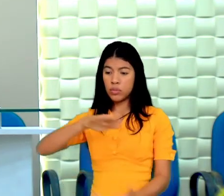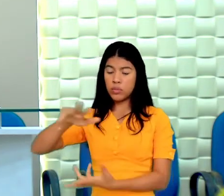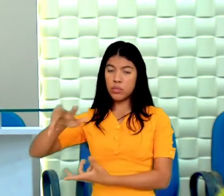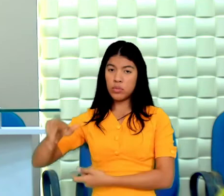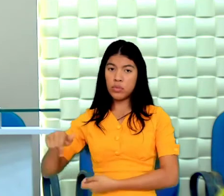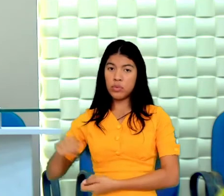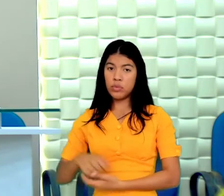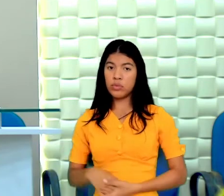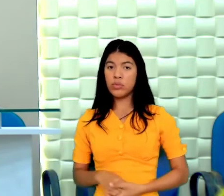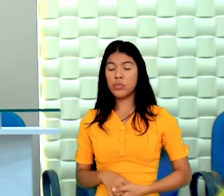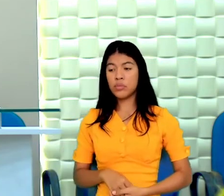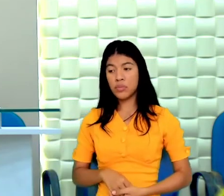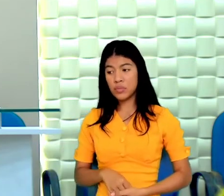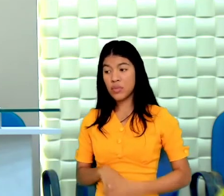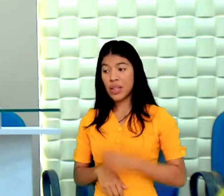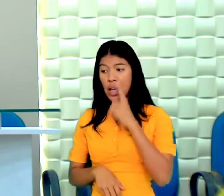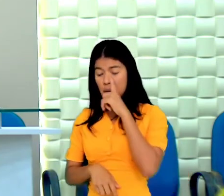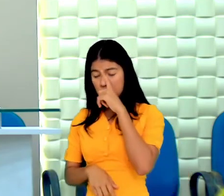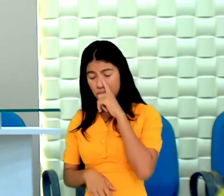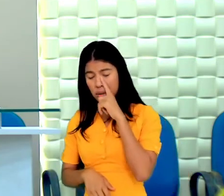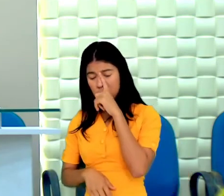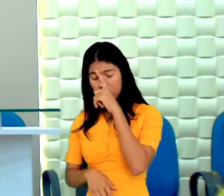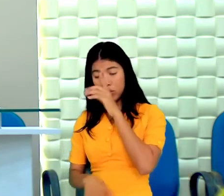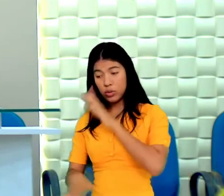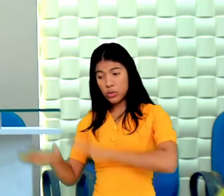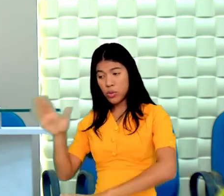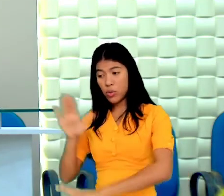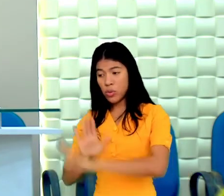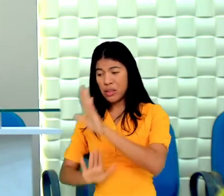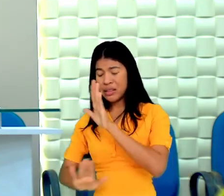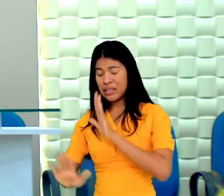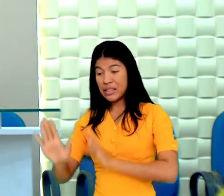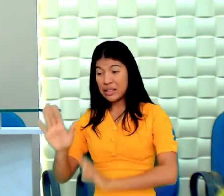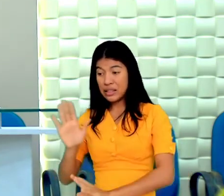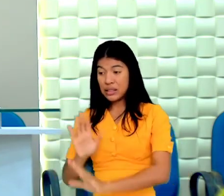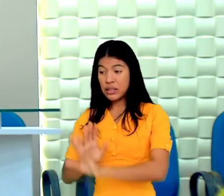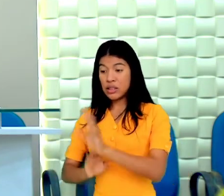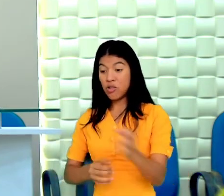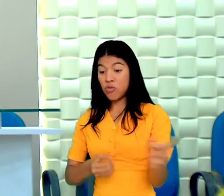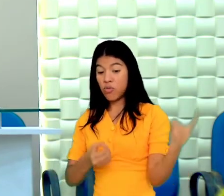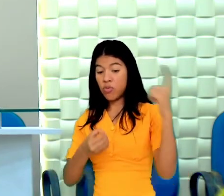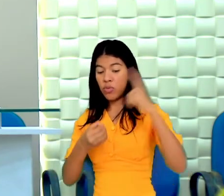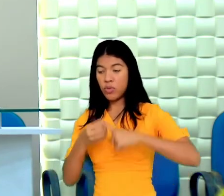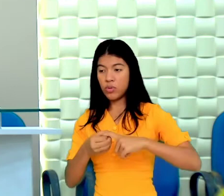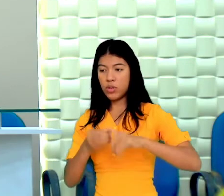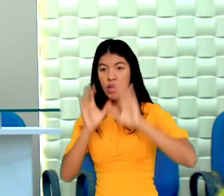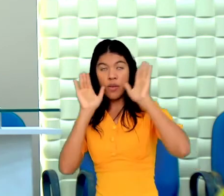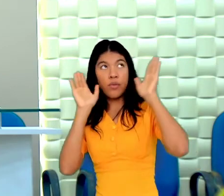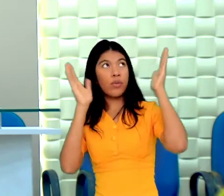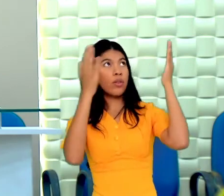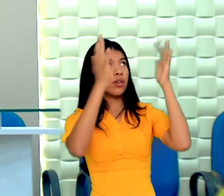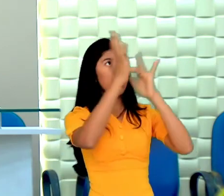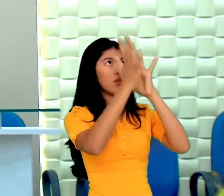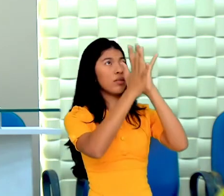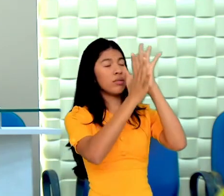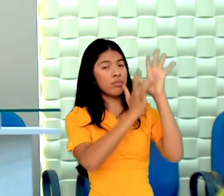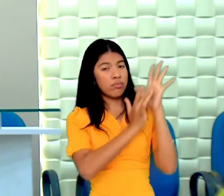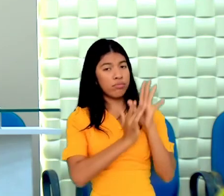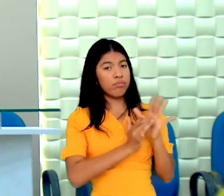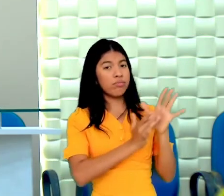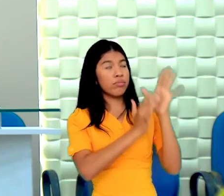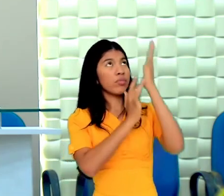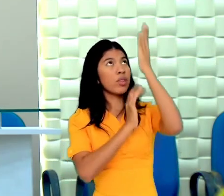estão correndo perigo, diminuam a velocidade e voltem-se para Jesus. Jesus